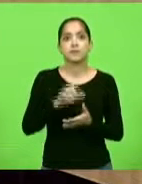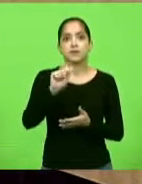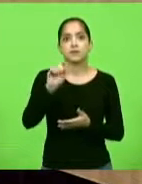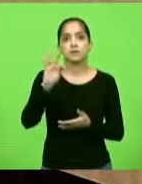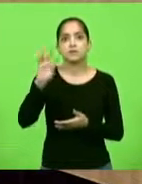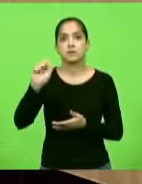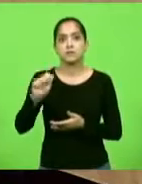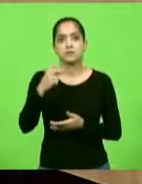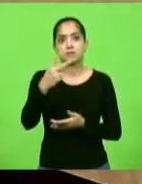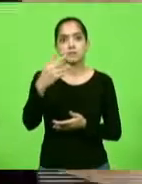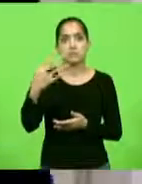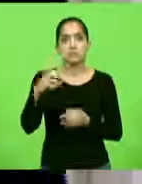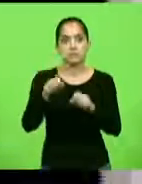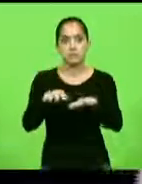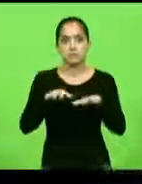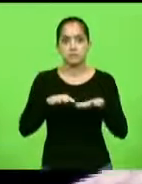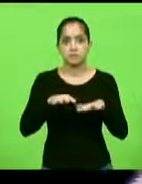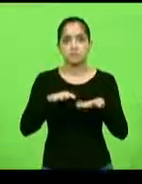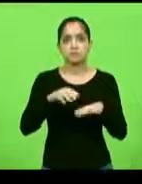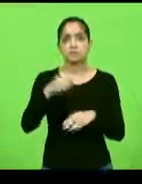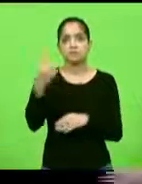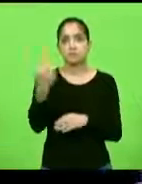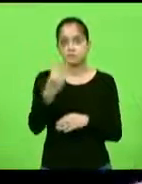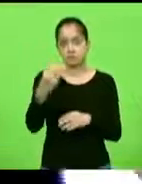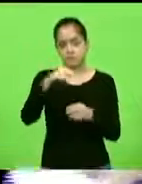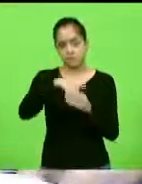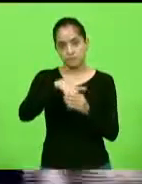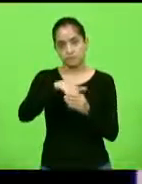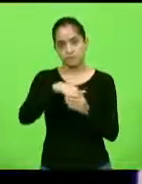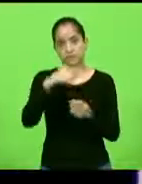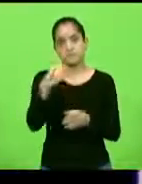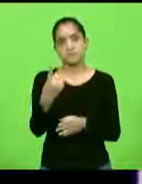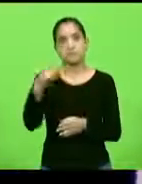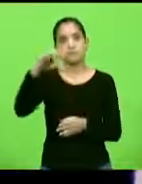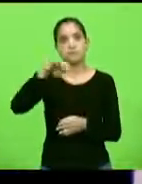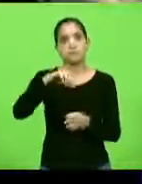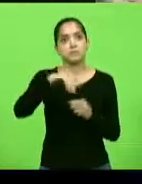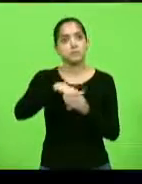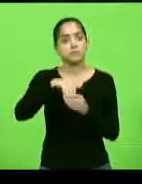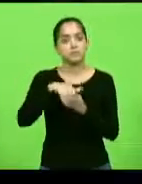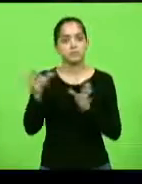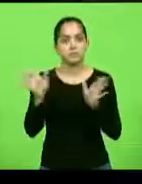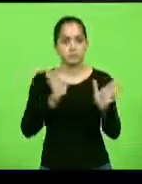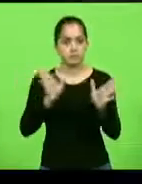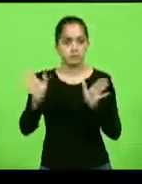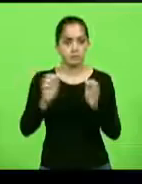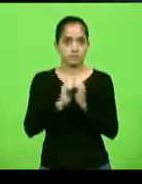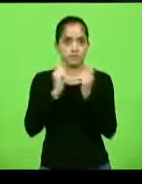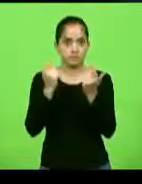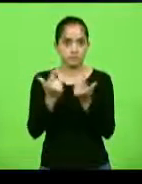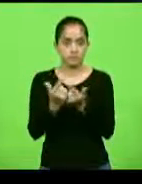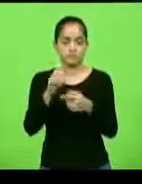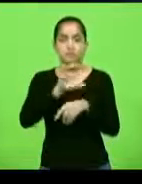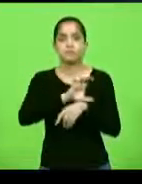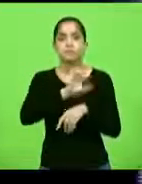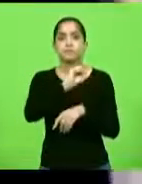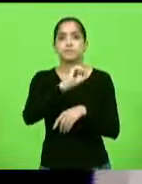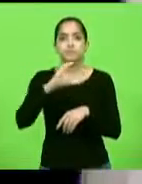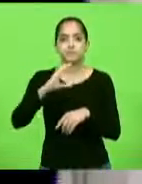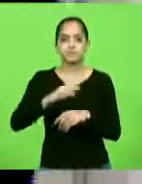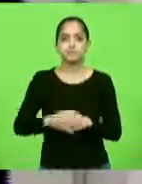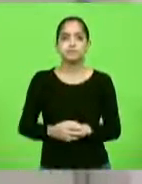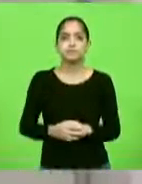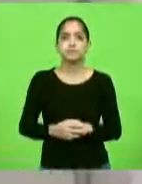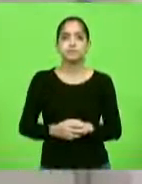24ª Sessão Ordinária da 3ª Sessão Legislativa da 19ª Legislatura da Assembleia Legislativa do Estado de Santa